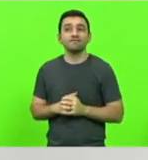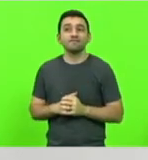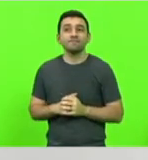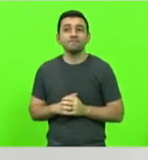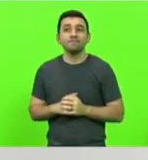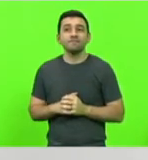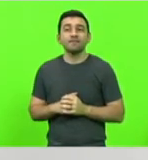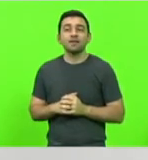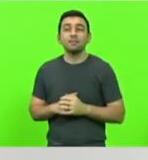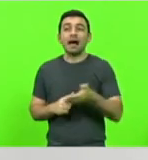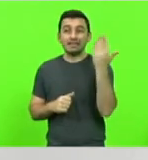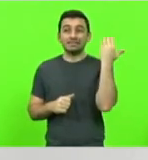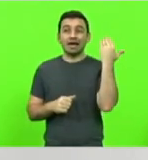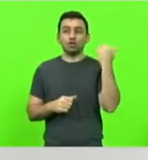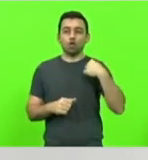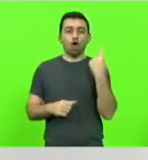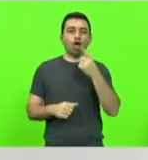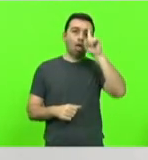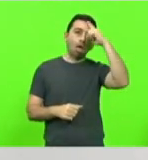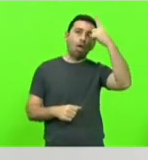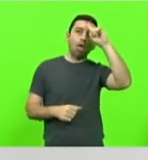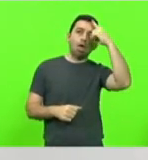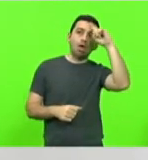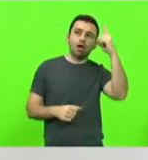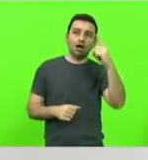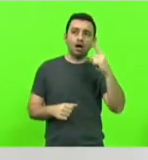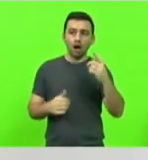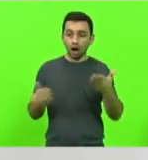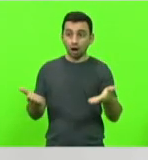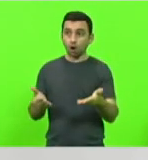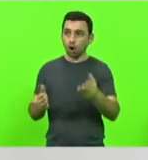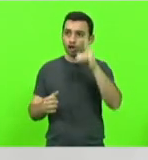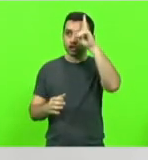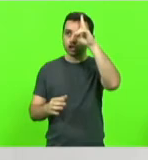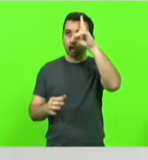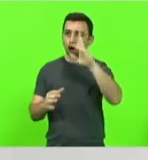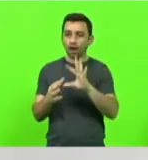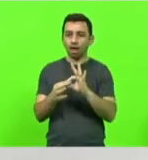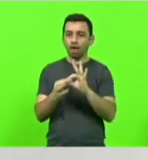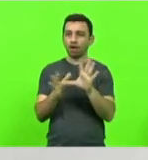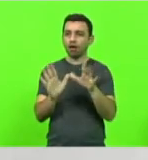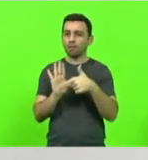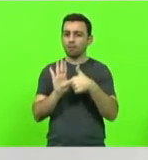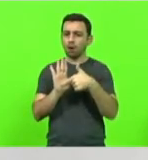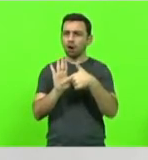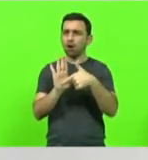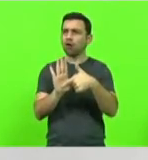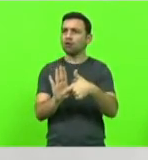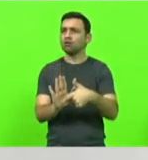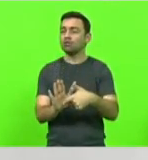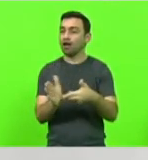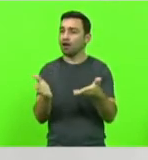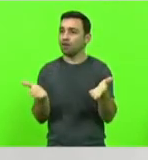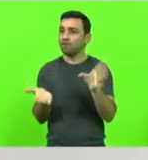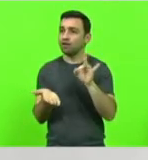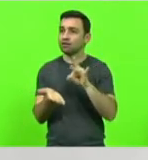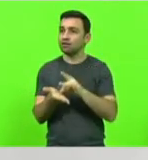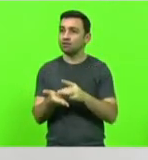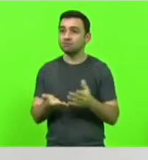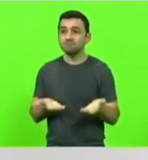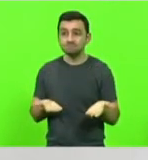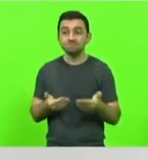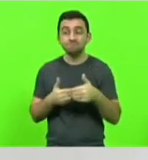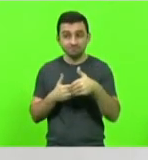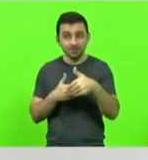Nós éramos aqueles inventores de história. E agora a história está começando a tomar corpo. E eu acredito que isso venha à